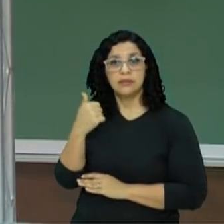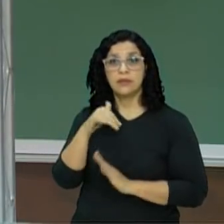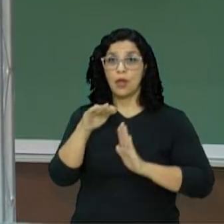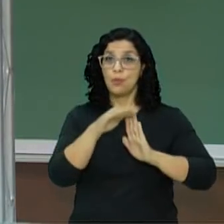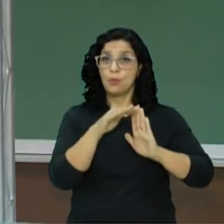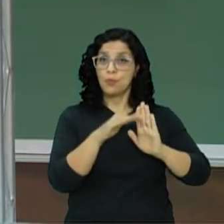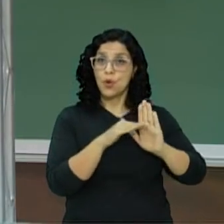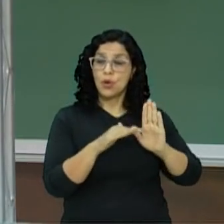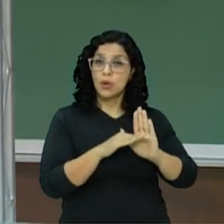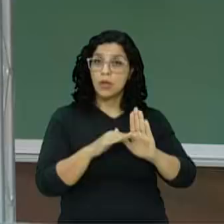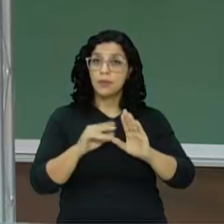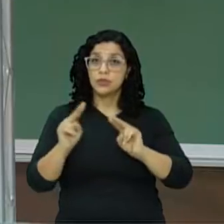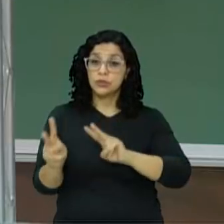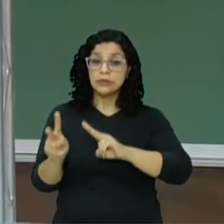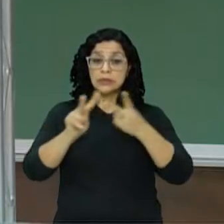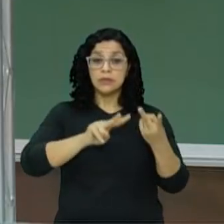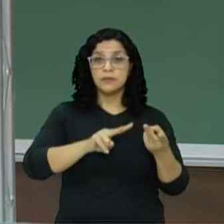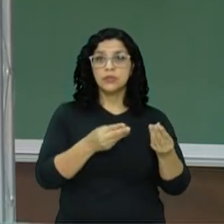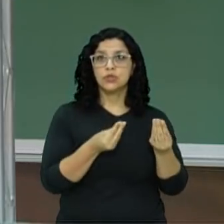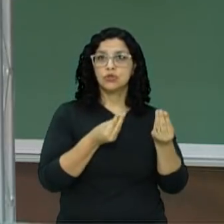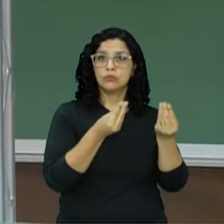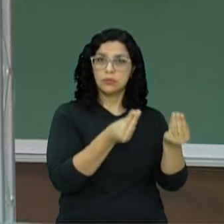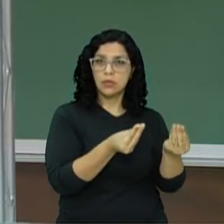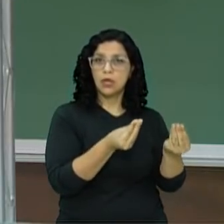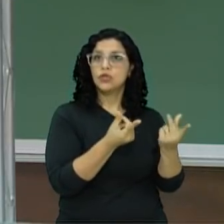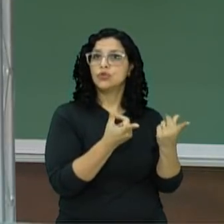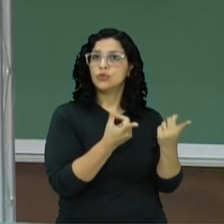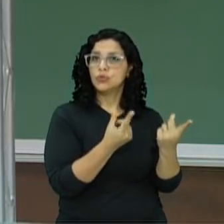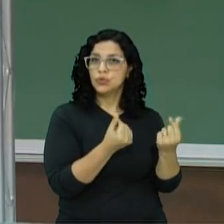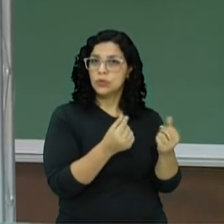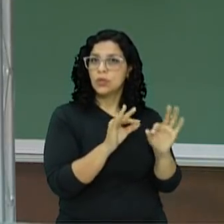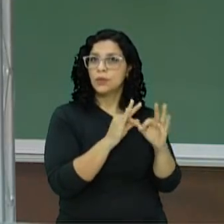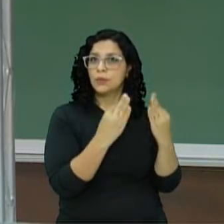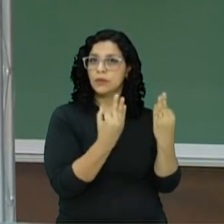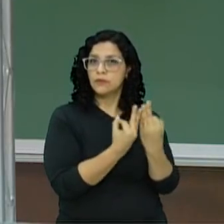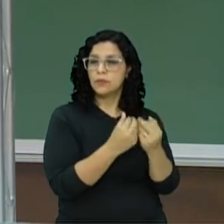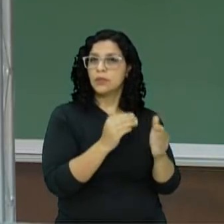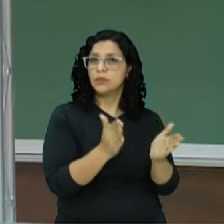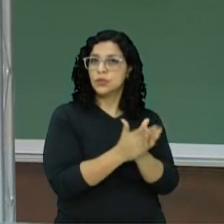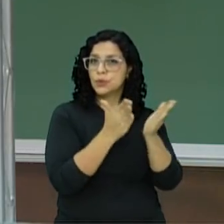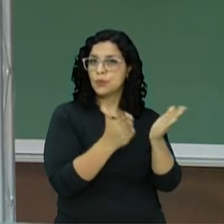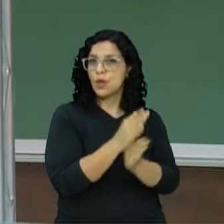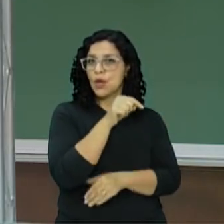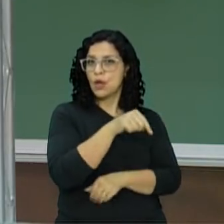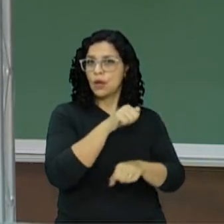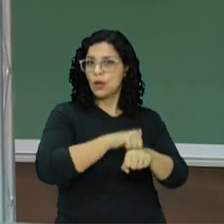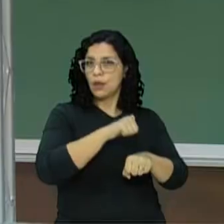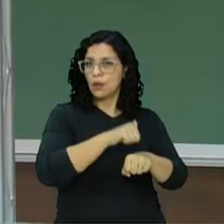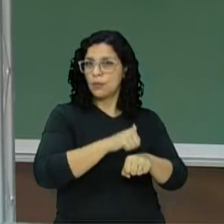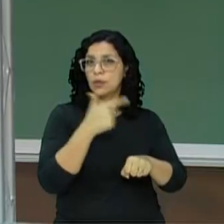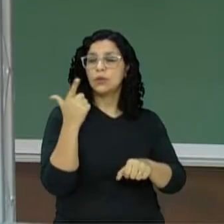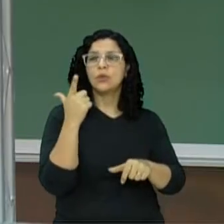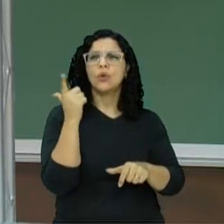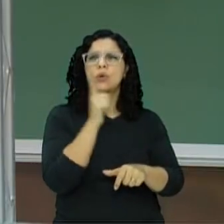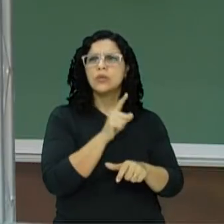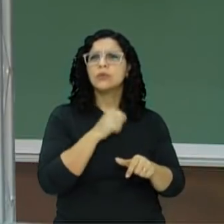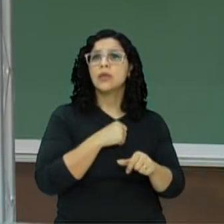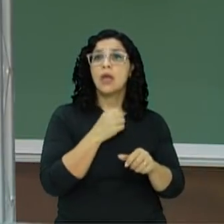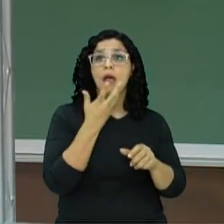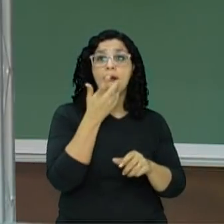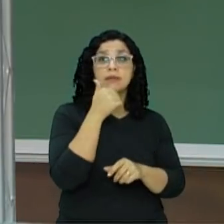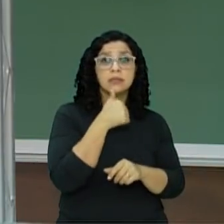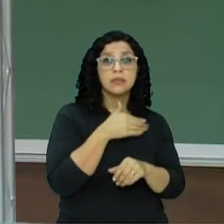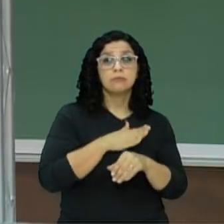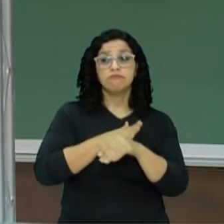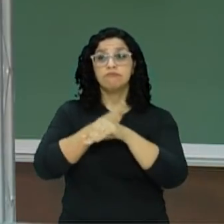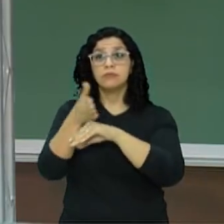programas de transferência de renda, principalmente para famílias mais pobres, para que aumentasse a escolarização no